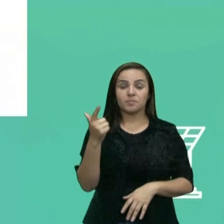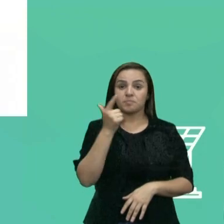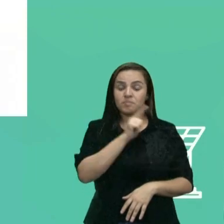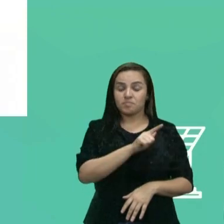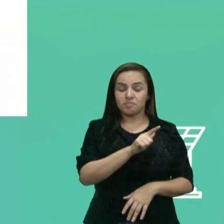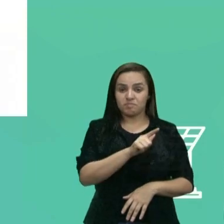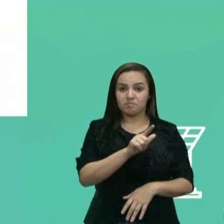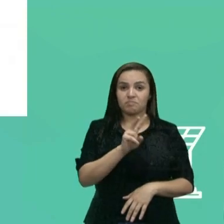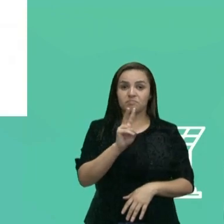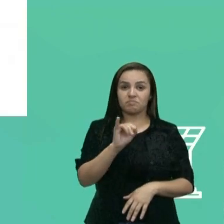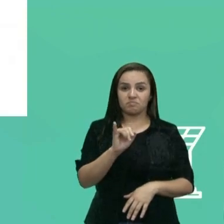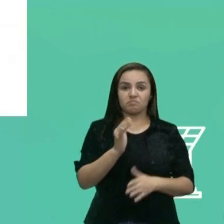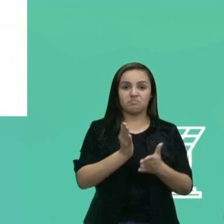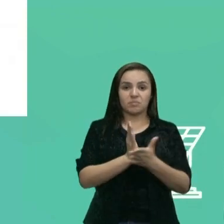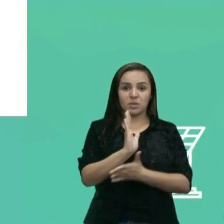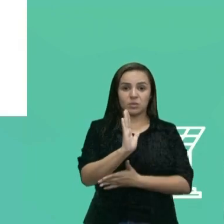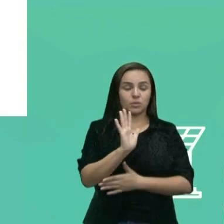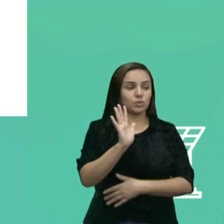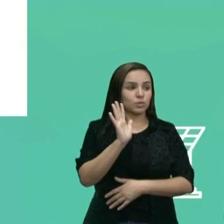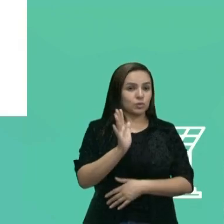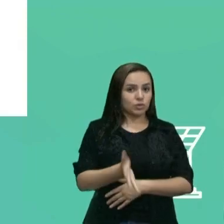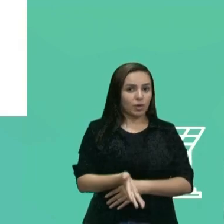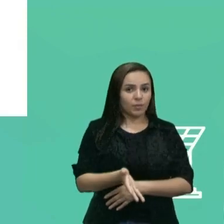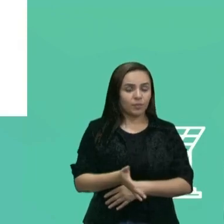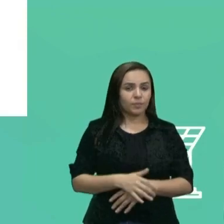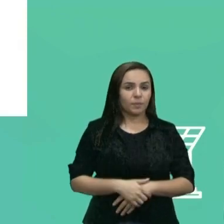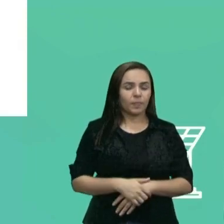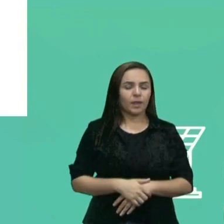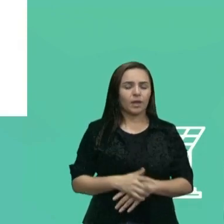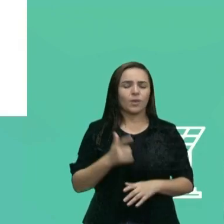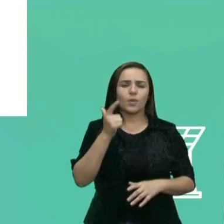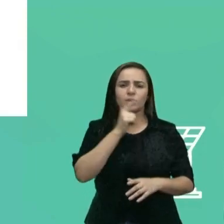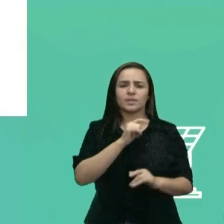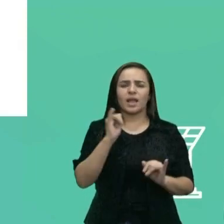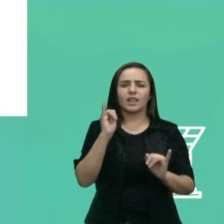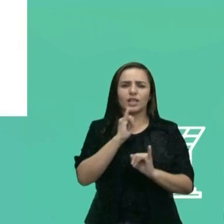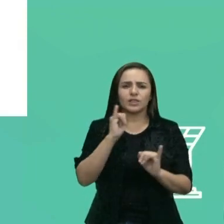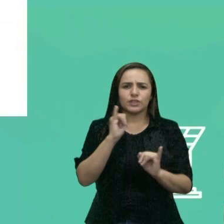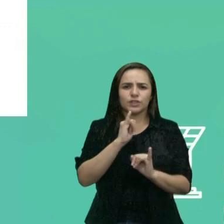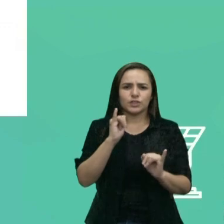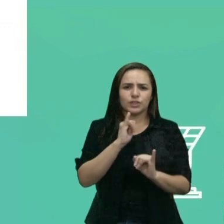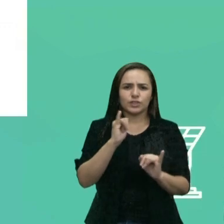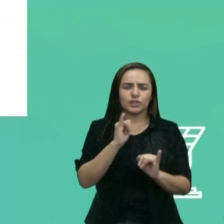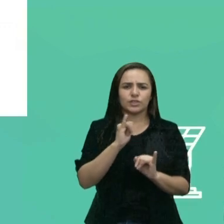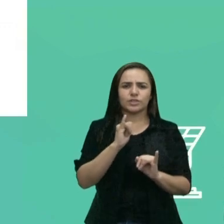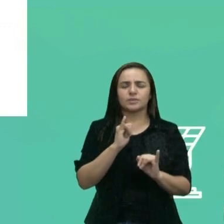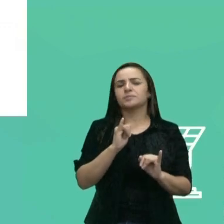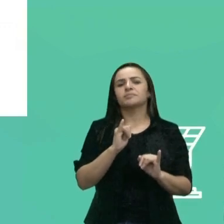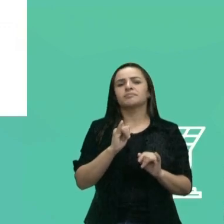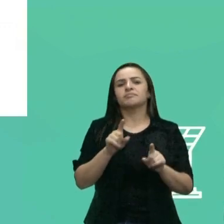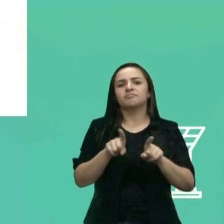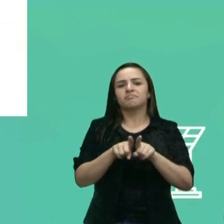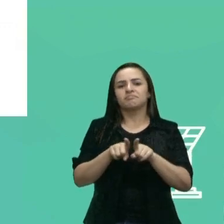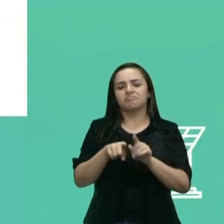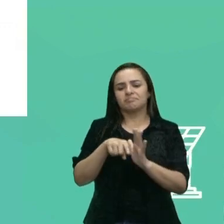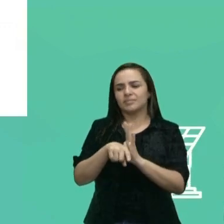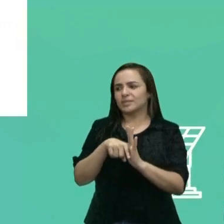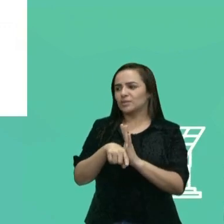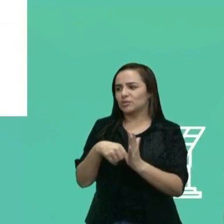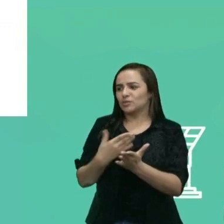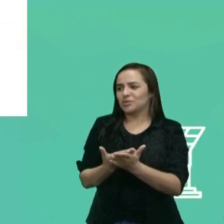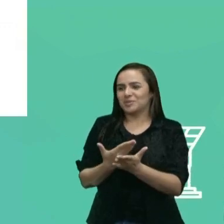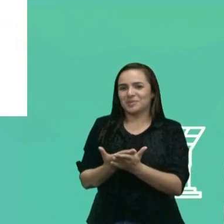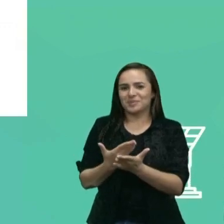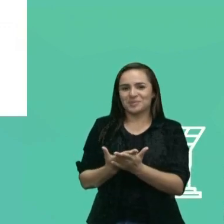gente adquirir o moinho de bolas planetário de alta energia e a câmara de atmosfera inerte para manipulação desses compósitos,